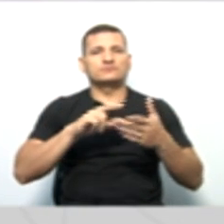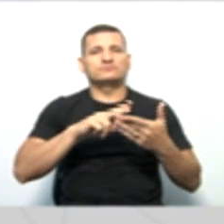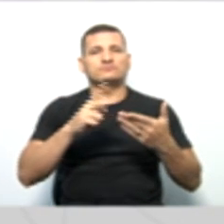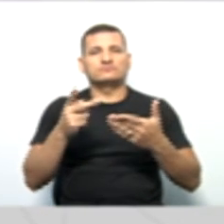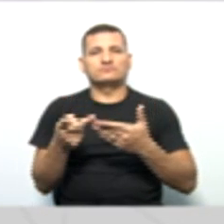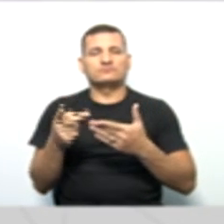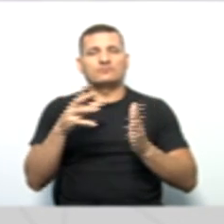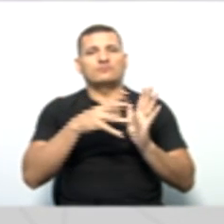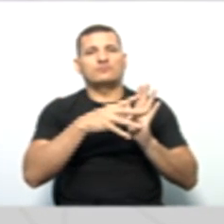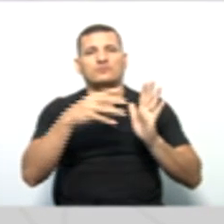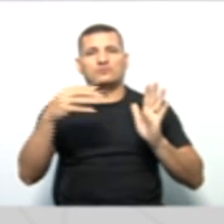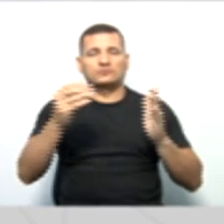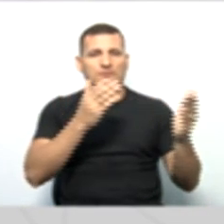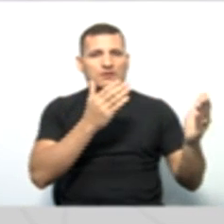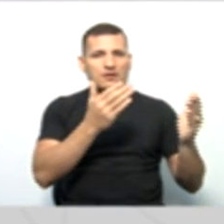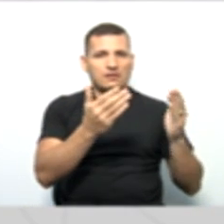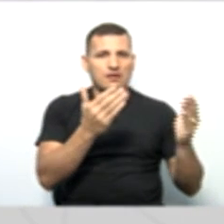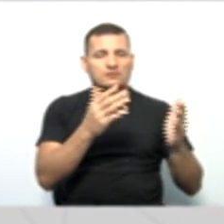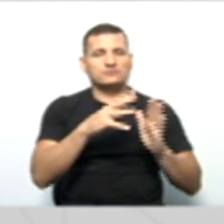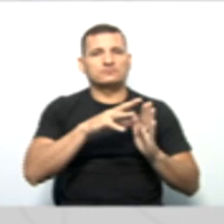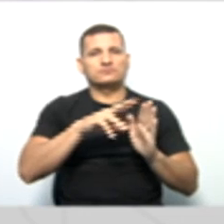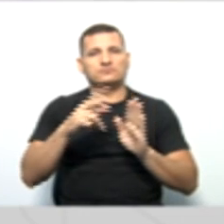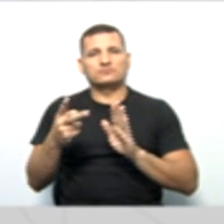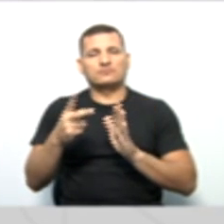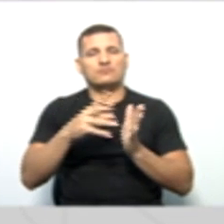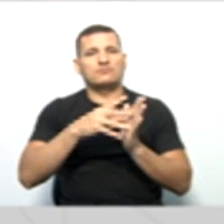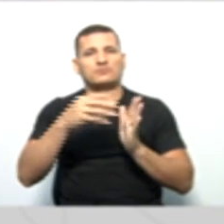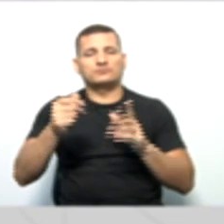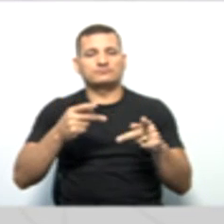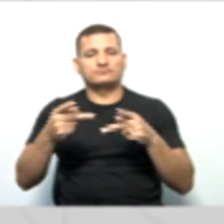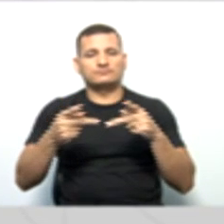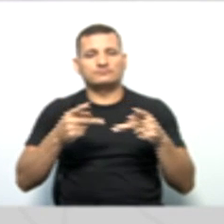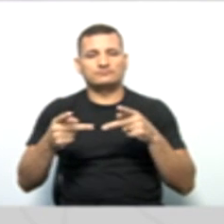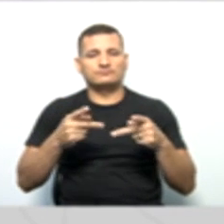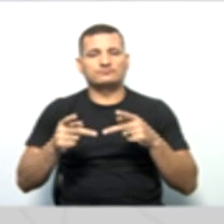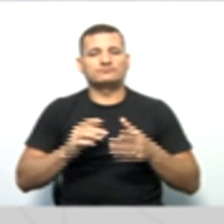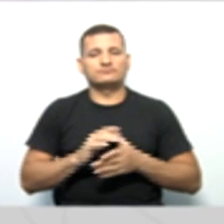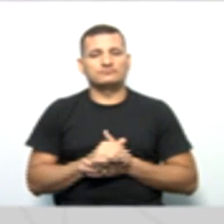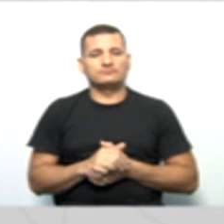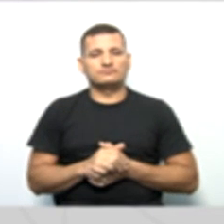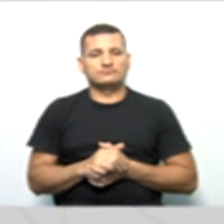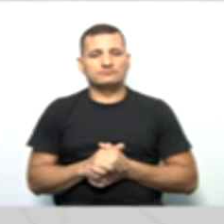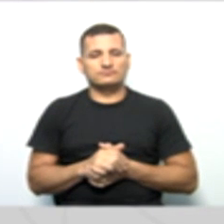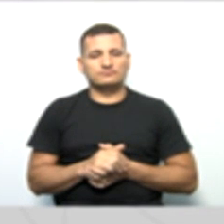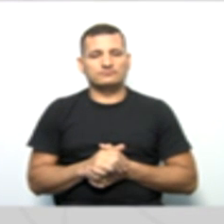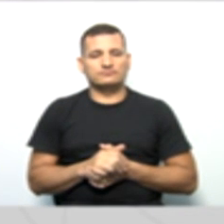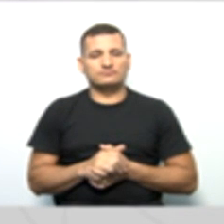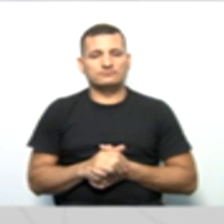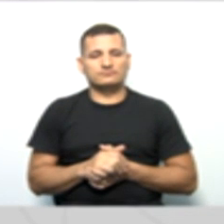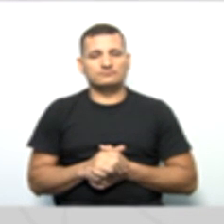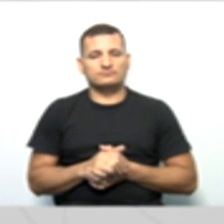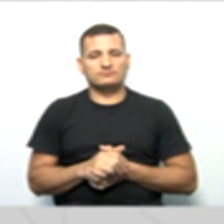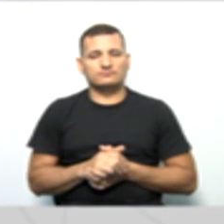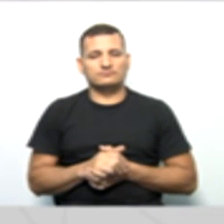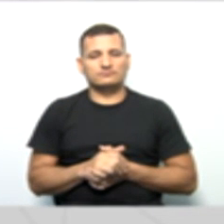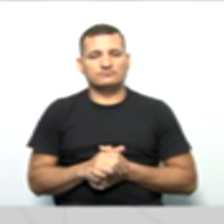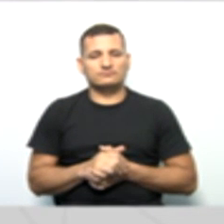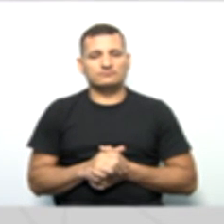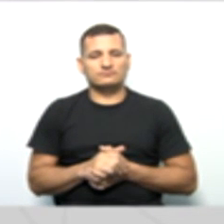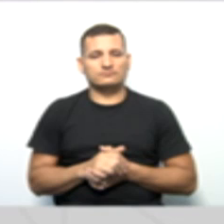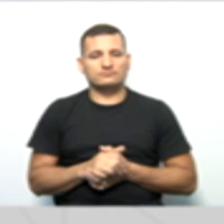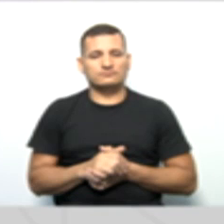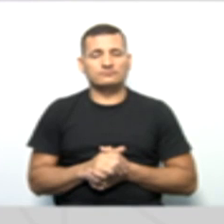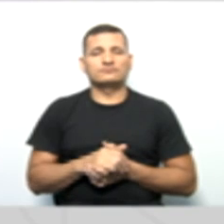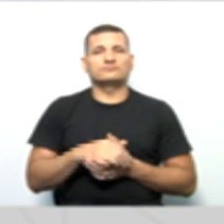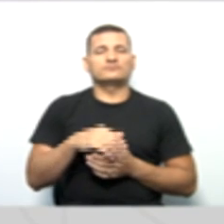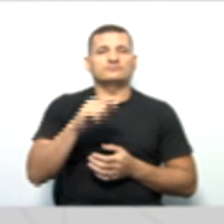análise para um modelo de projeto, tá? Então aqui, gente, ó, essa parte aqui eu tô fazendo